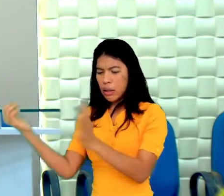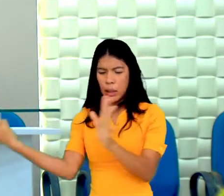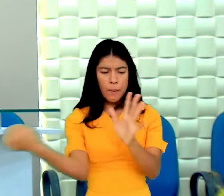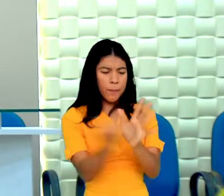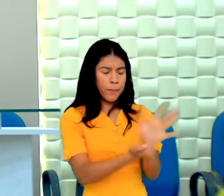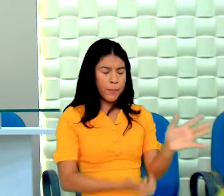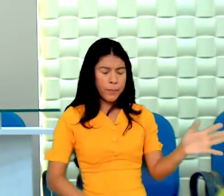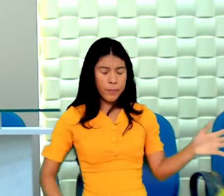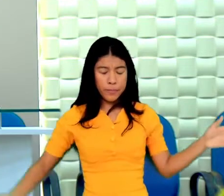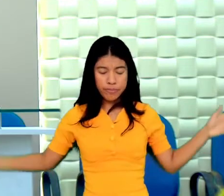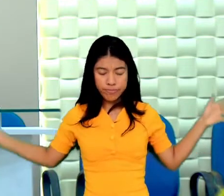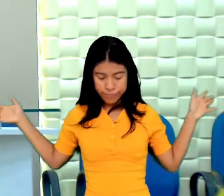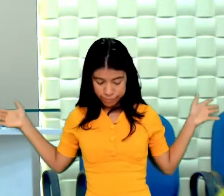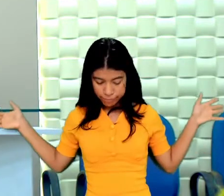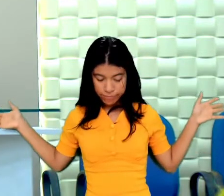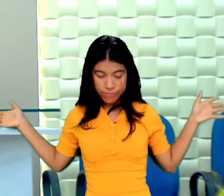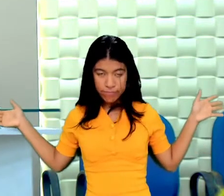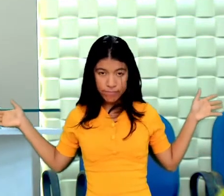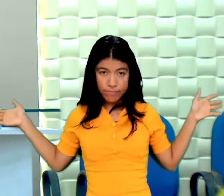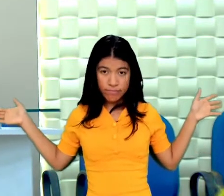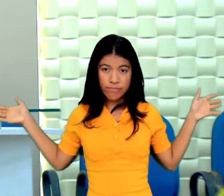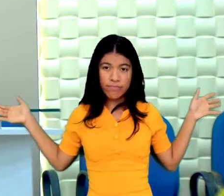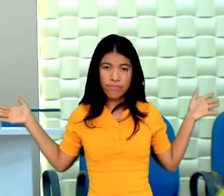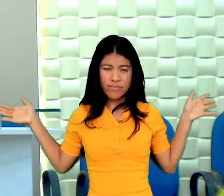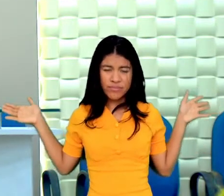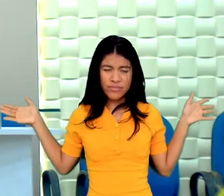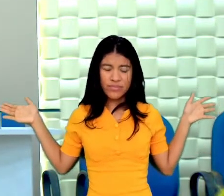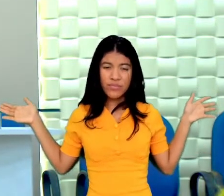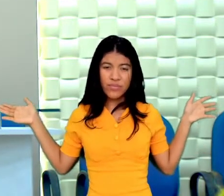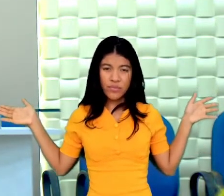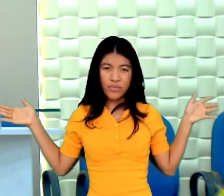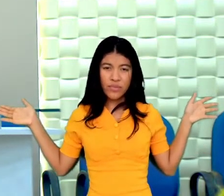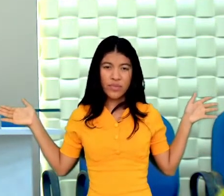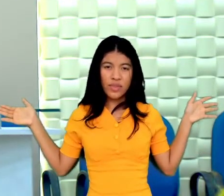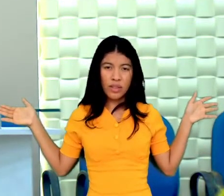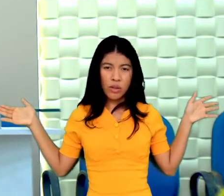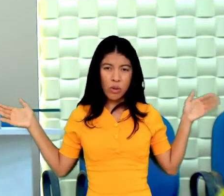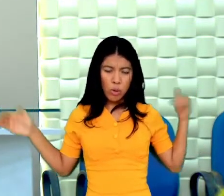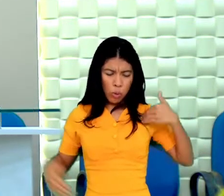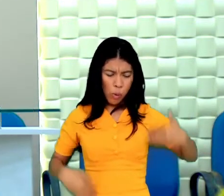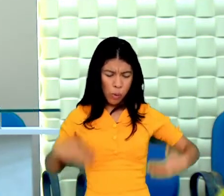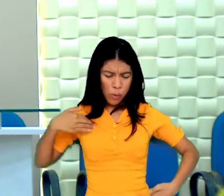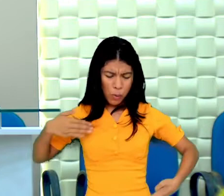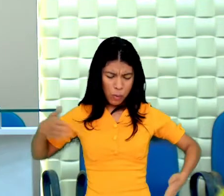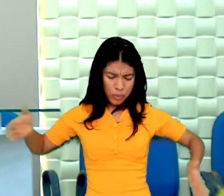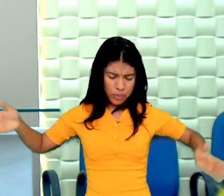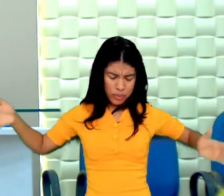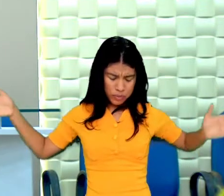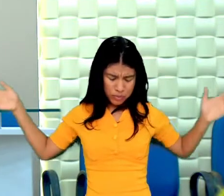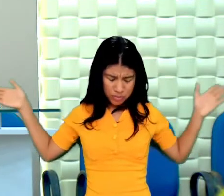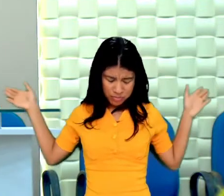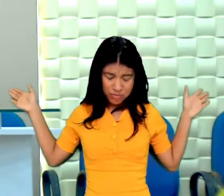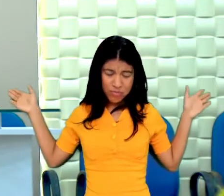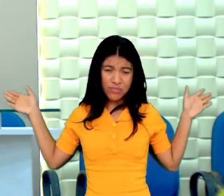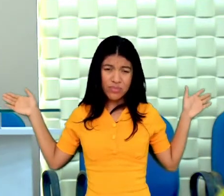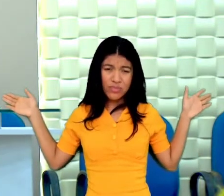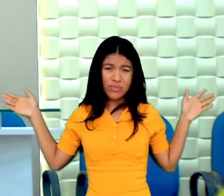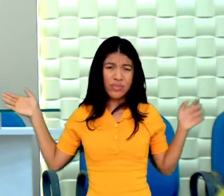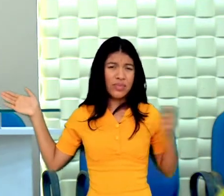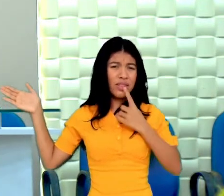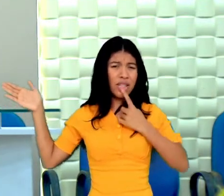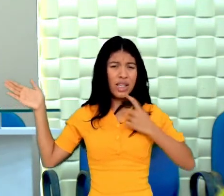Ele estava ali, apoiava-se no seu próprio corpo, o seu